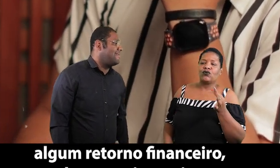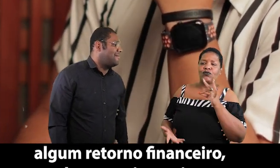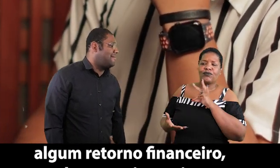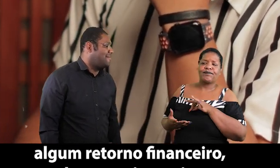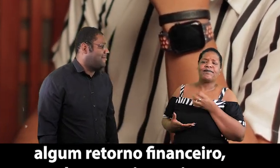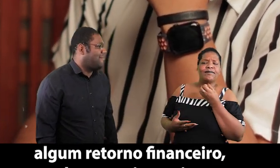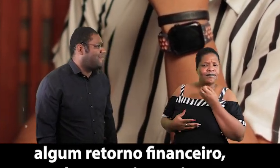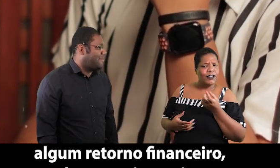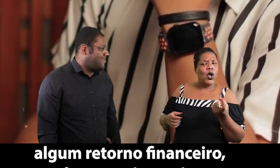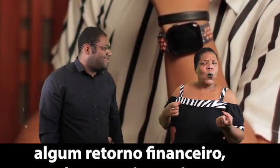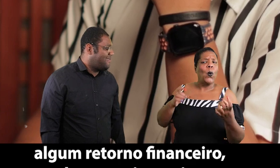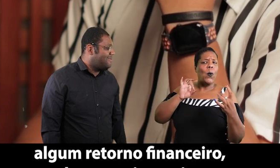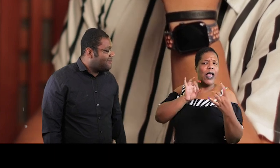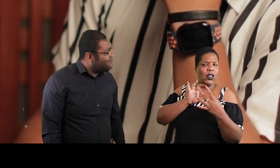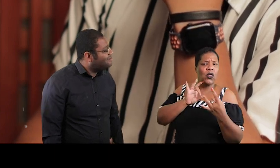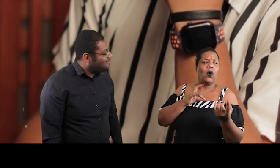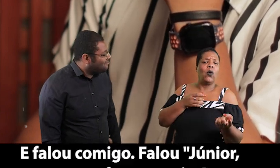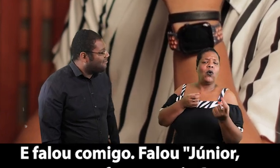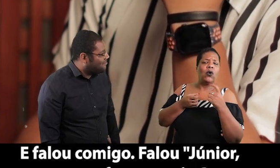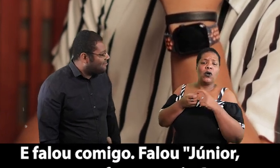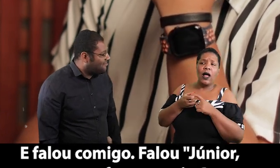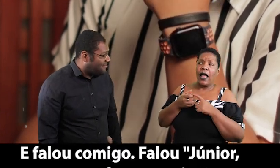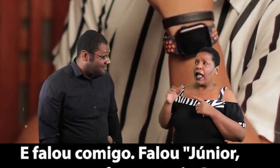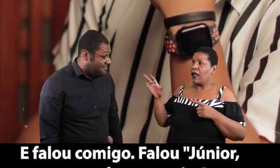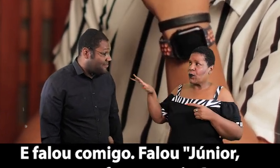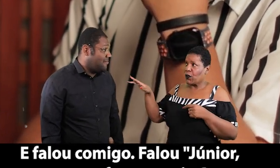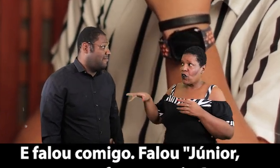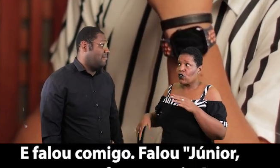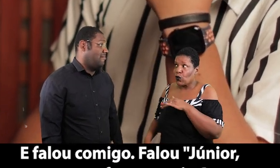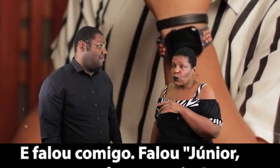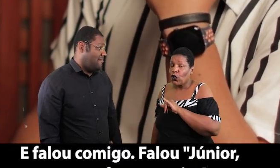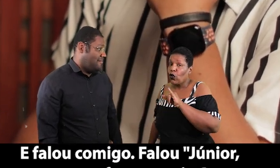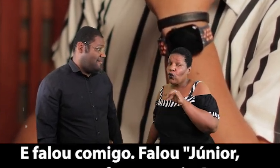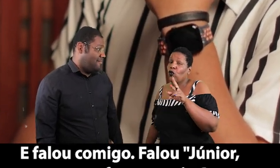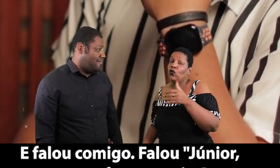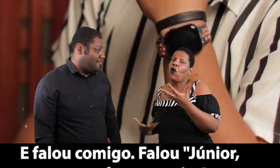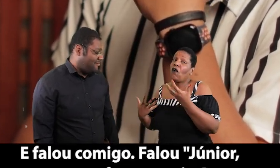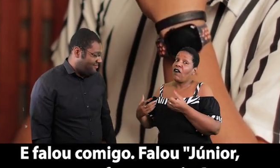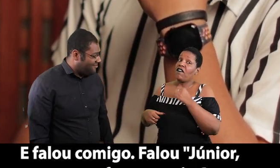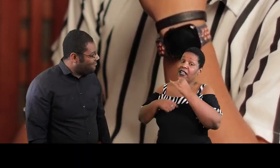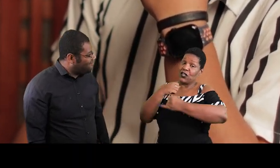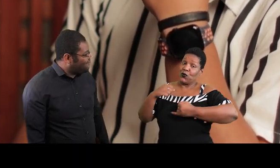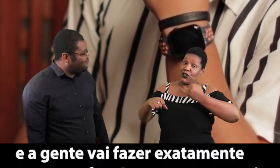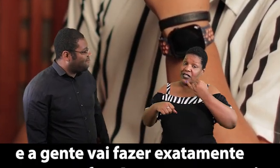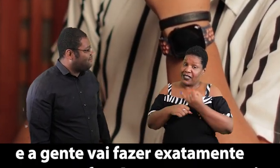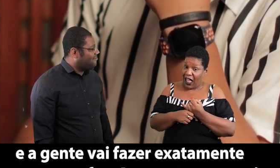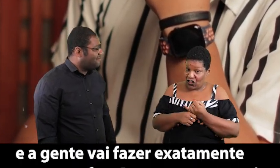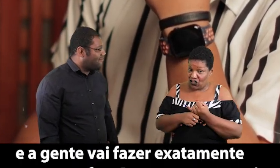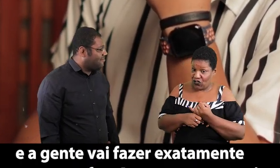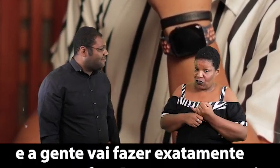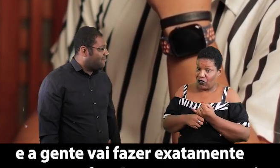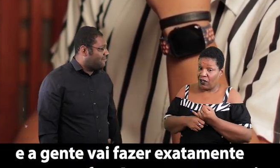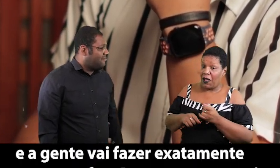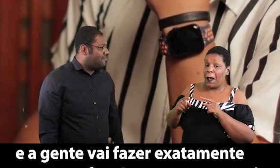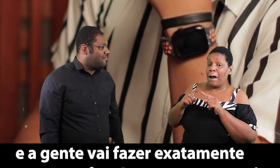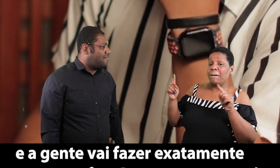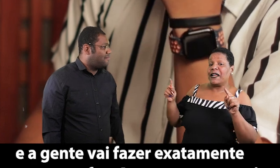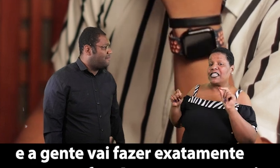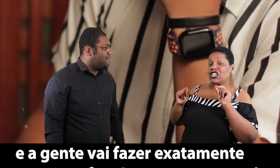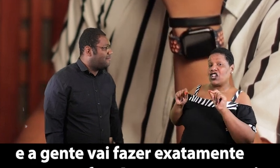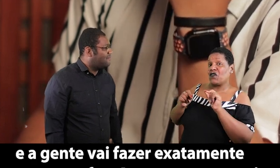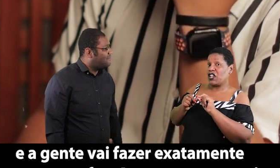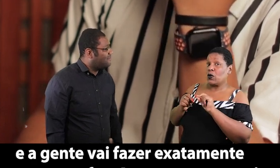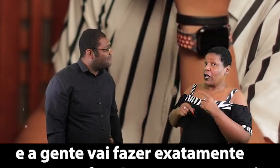financeiro, né? Alguma coisa assim. E falou comigo, falou, Júnior, vamos fazer um site e a gente vai